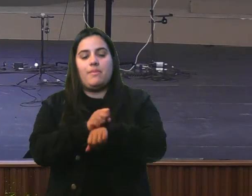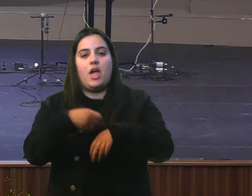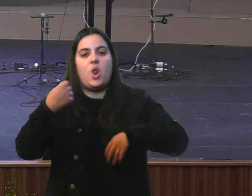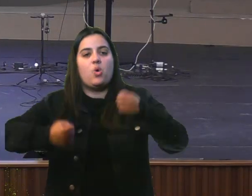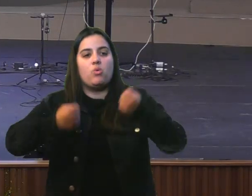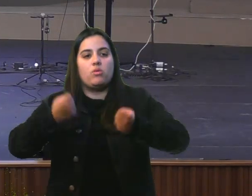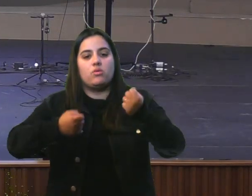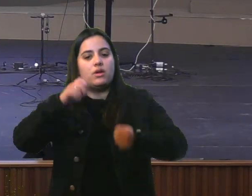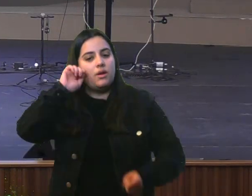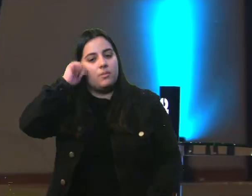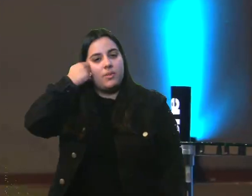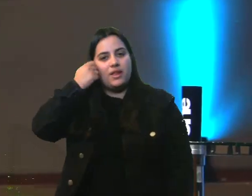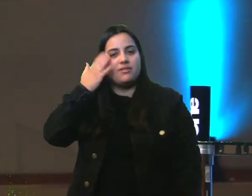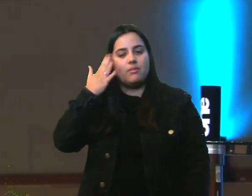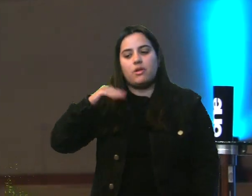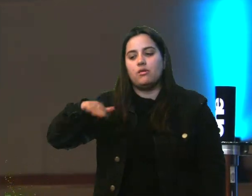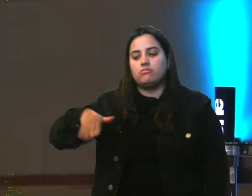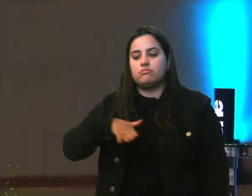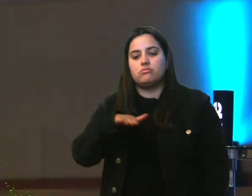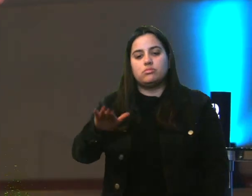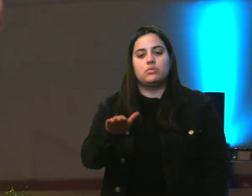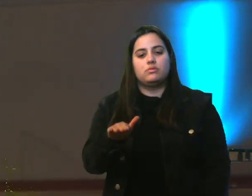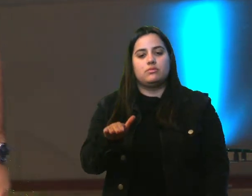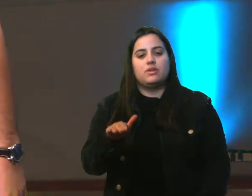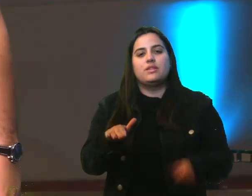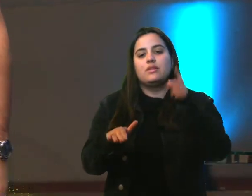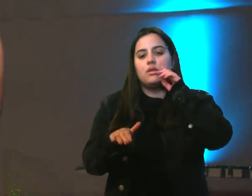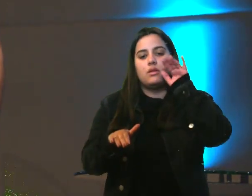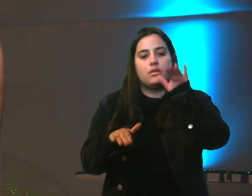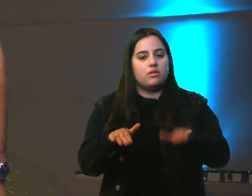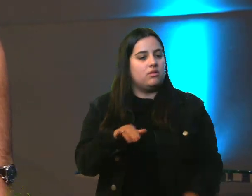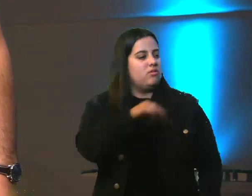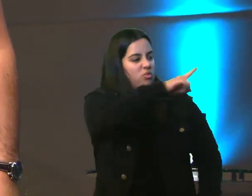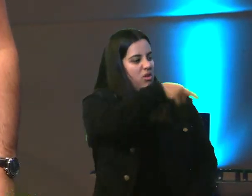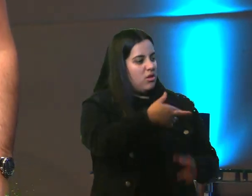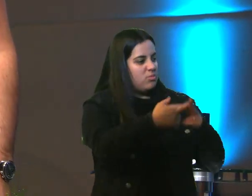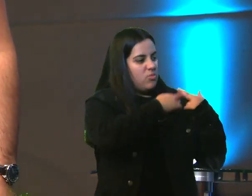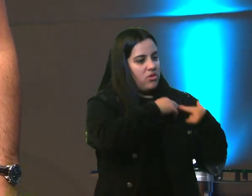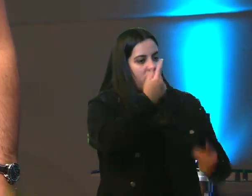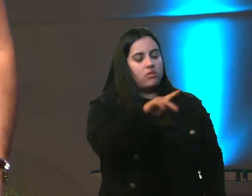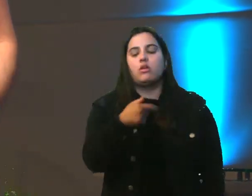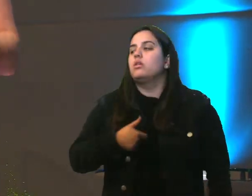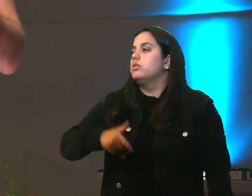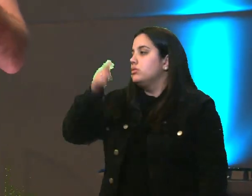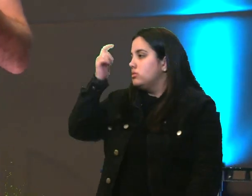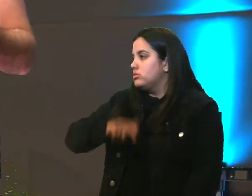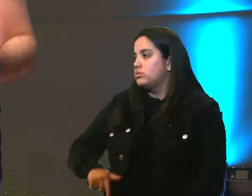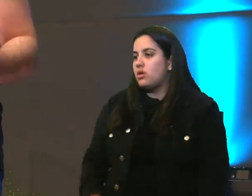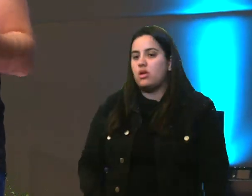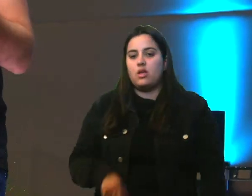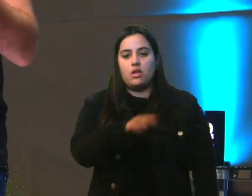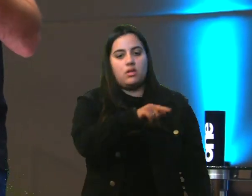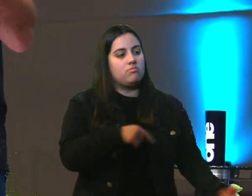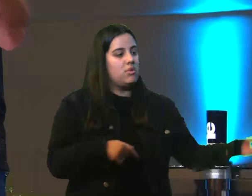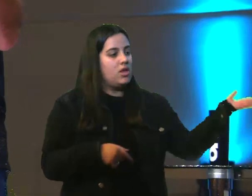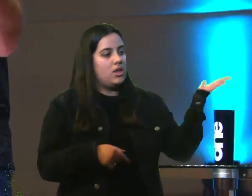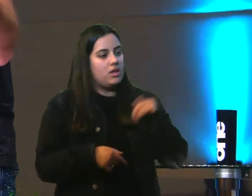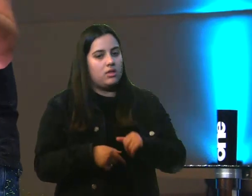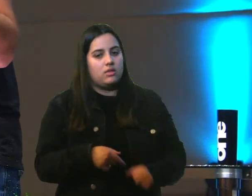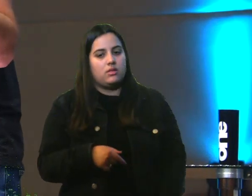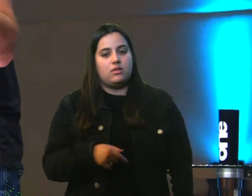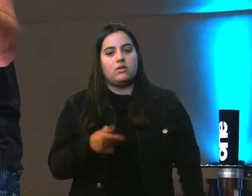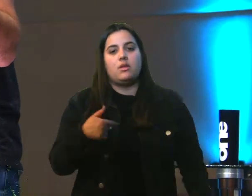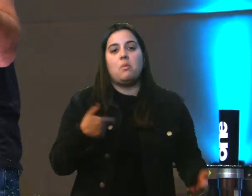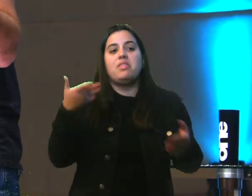assim. Ele olha assim, baixa o vidro e fala, você é o dono? Eu falei, sou. Ele, entra aí. Entrei no carro de